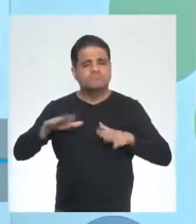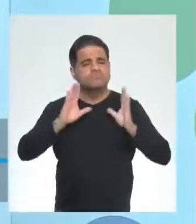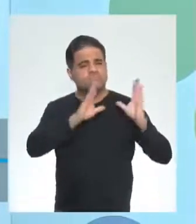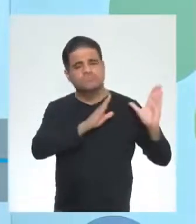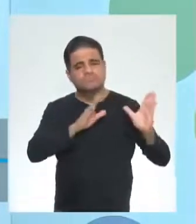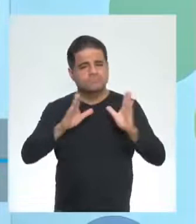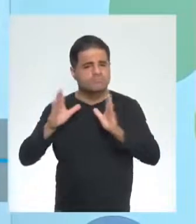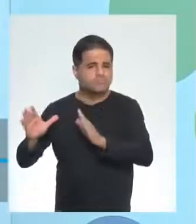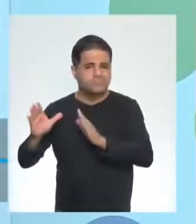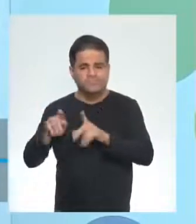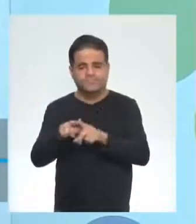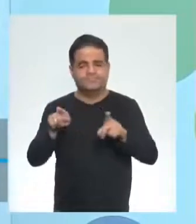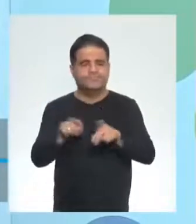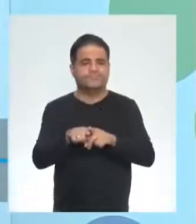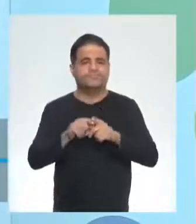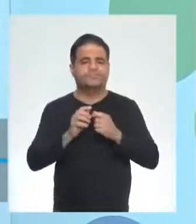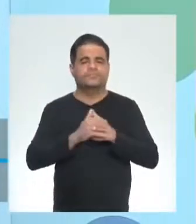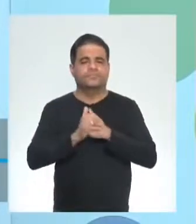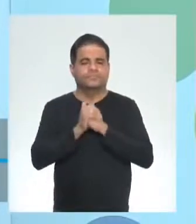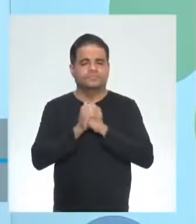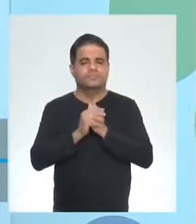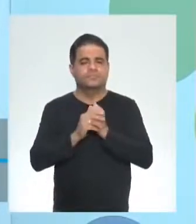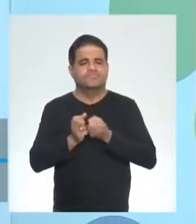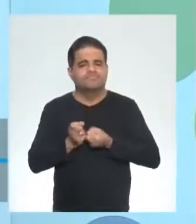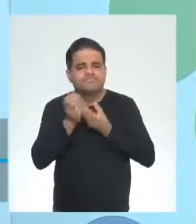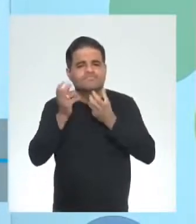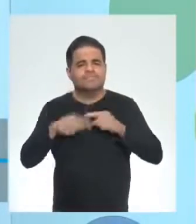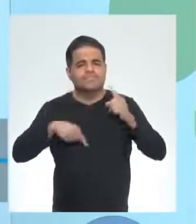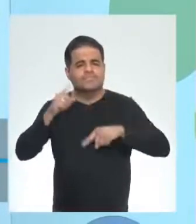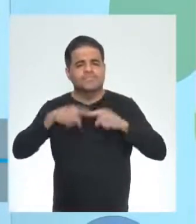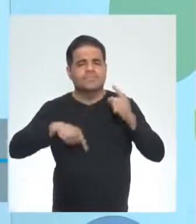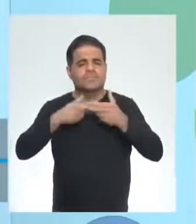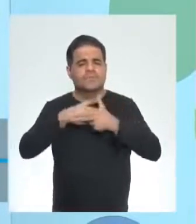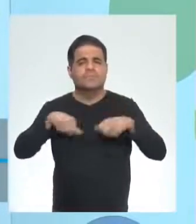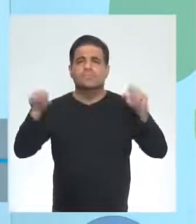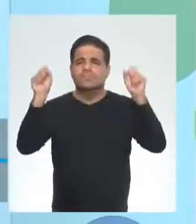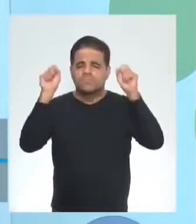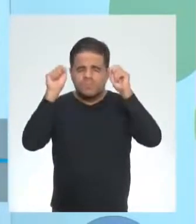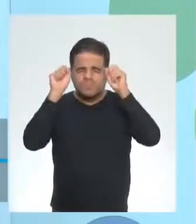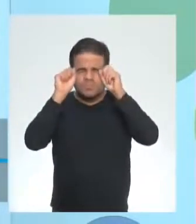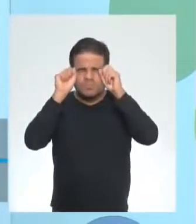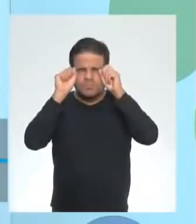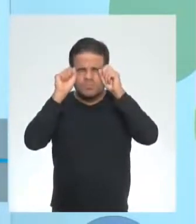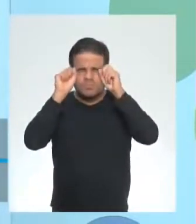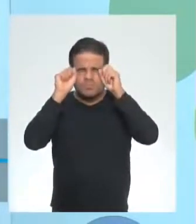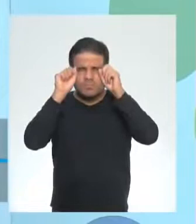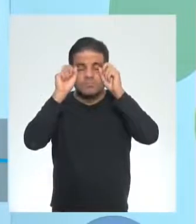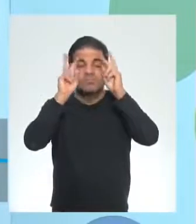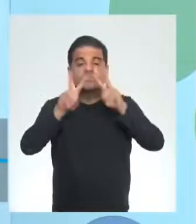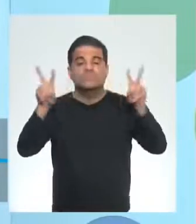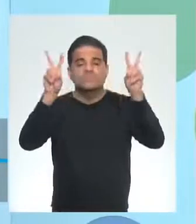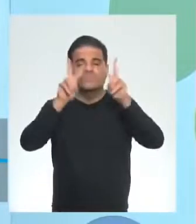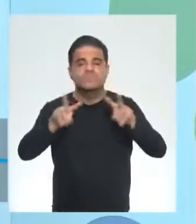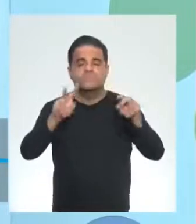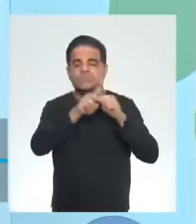organização na questão, né? Excesso de elementos visuais. Professor